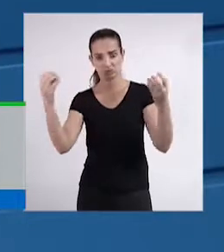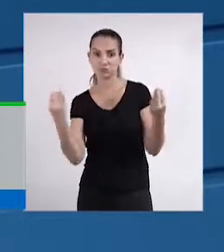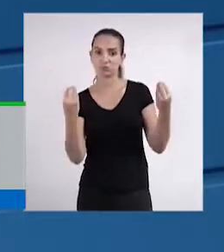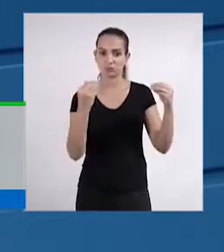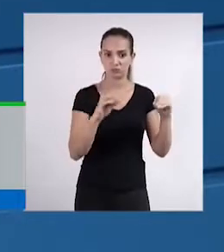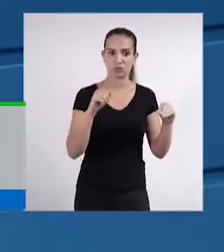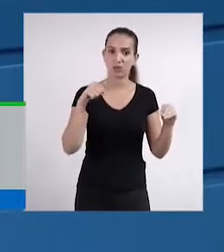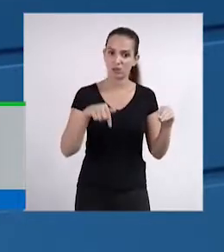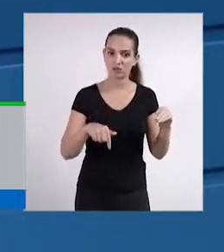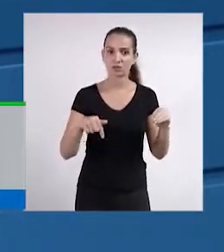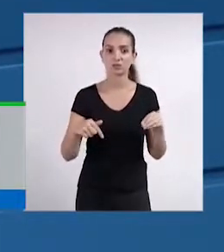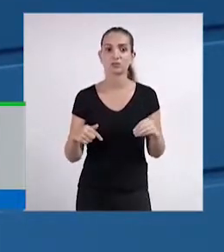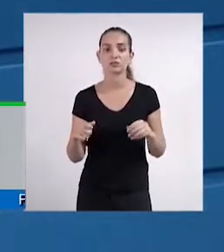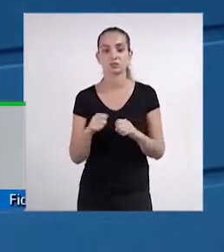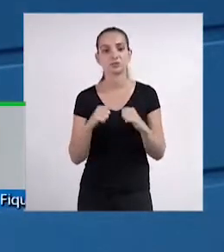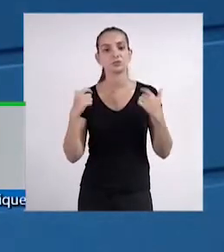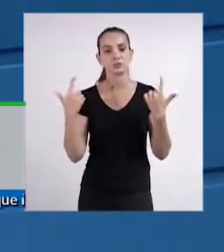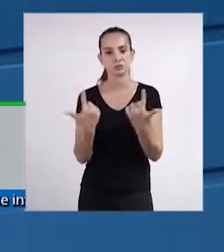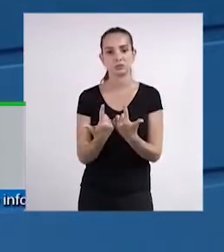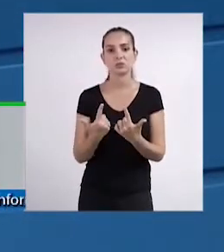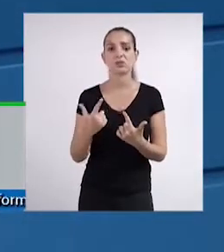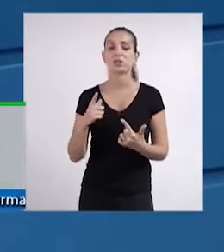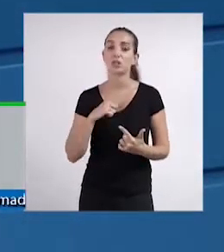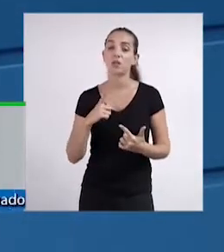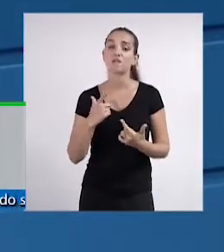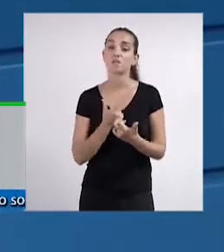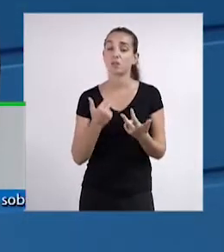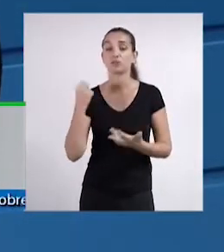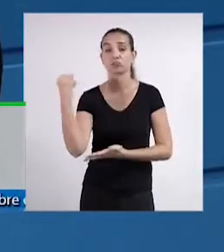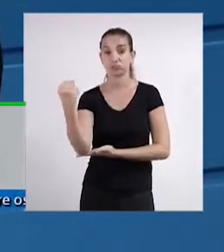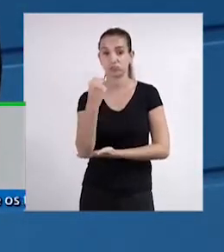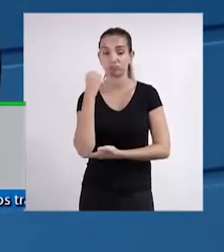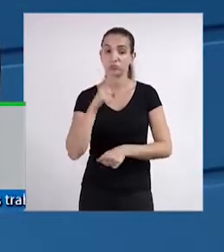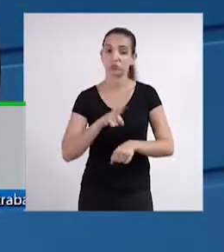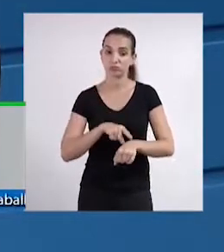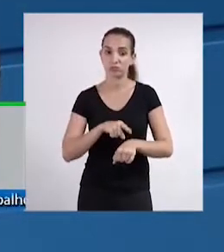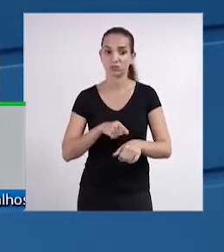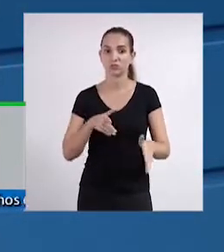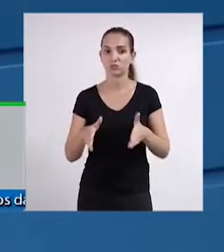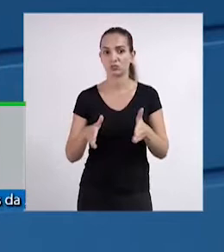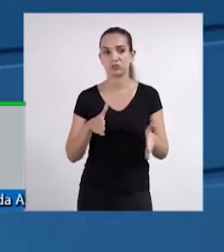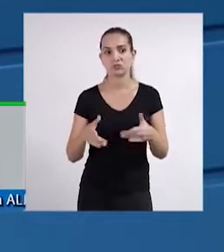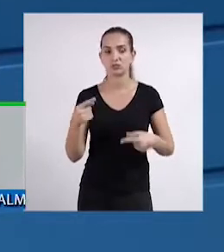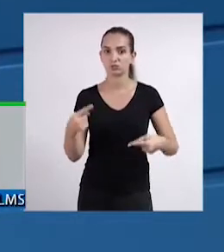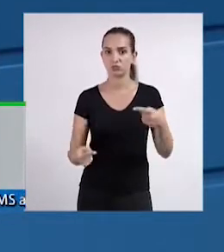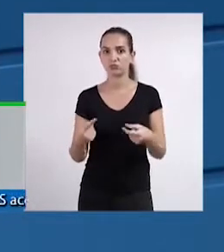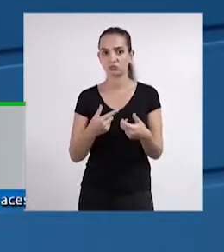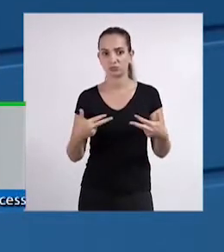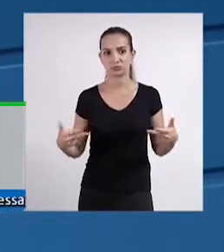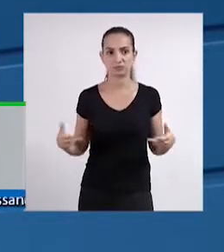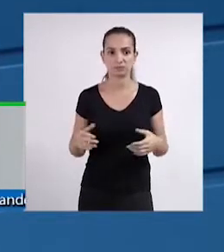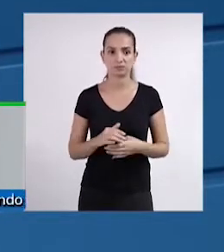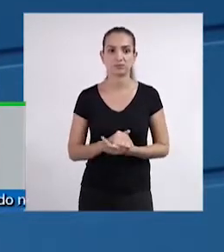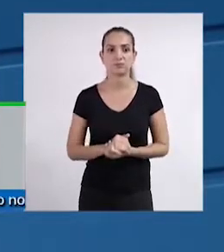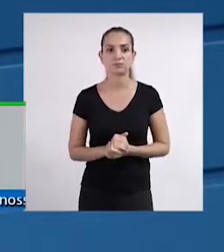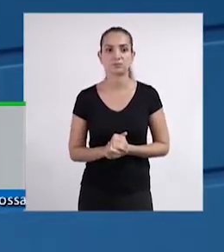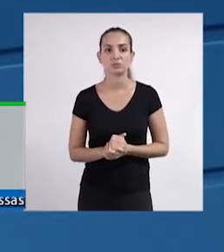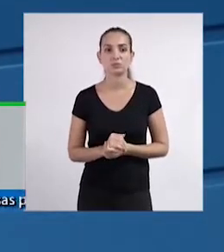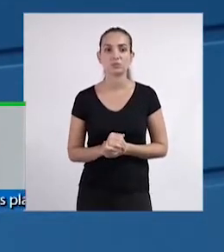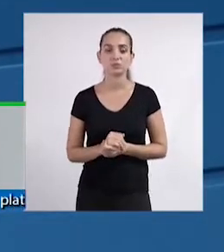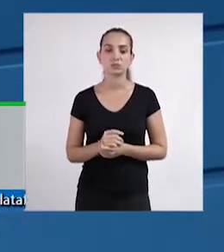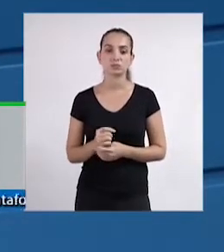muito polêmico no período de recessos parlamentares e pela discussão. Eu, obviamente, que,